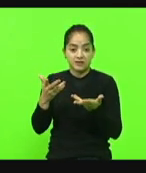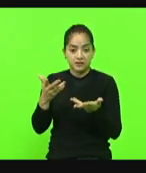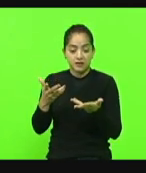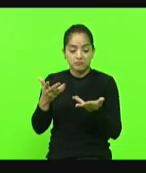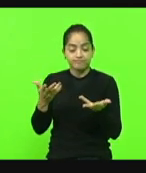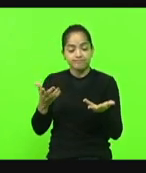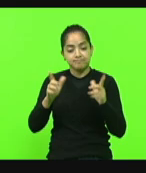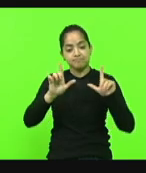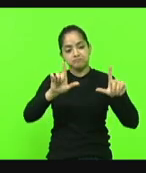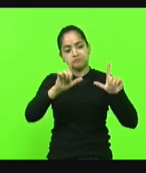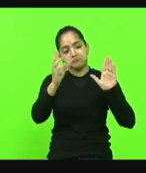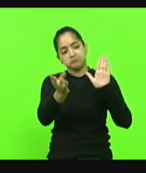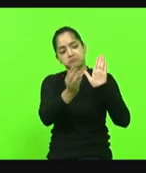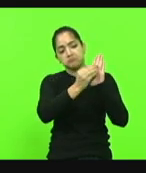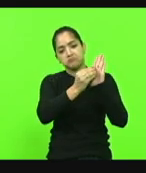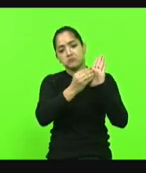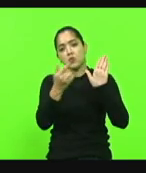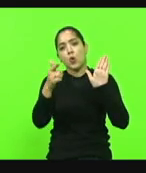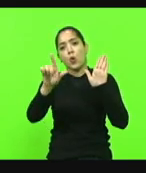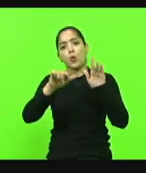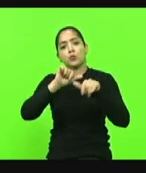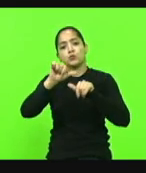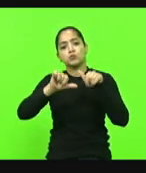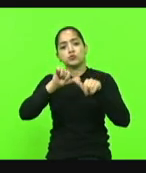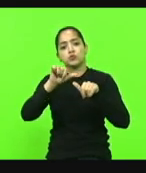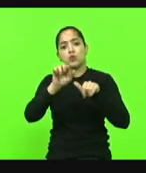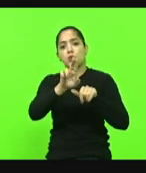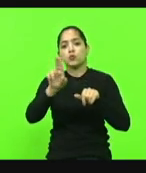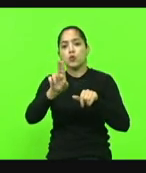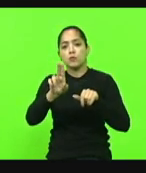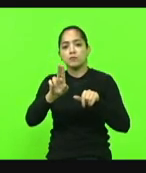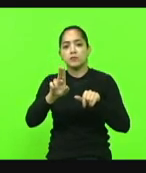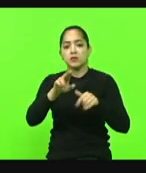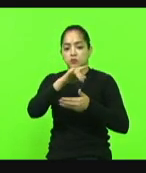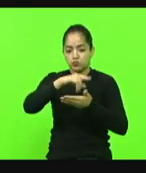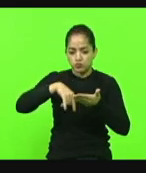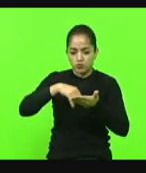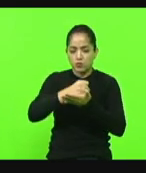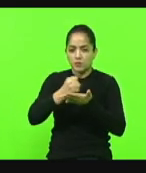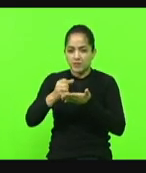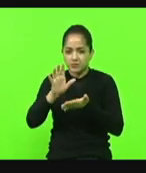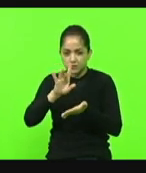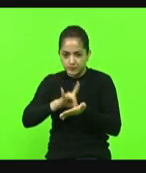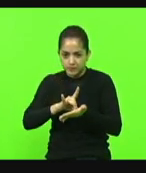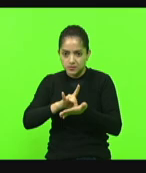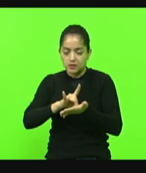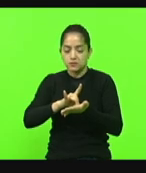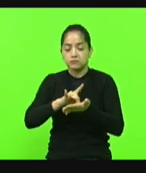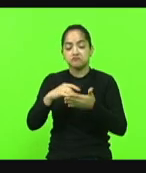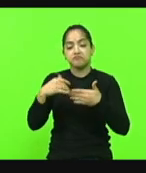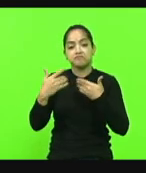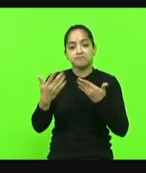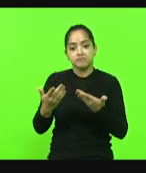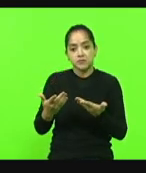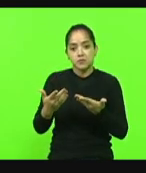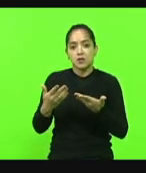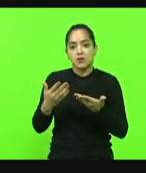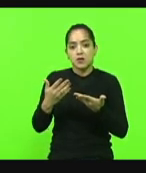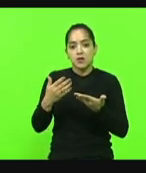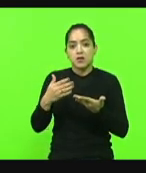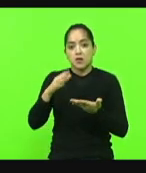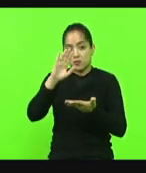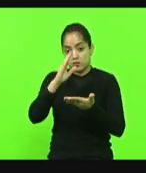placa rodovia via rápida e começou a tratar esses nomes nos documentos oficiais. Inclusive, eu acredito que o